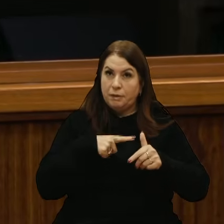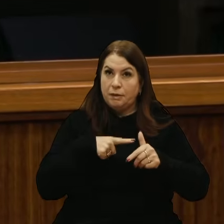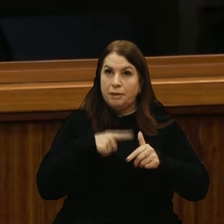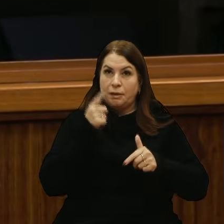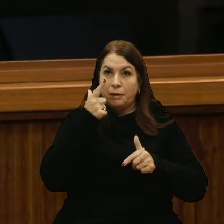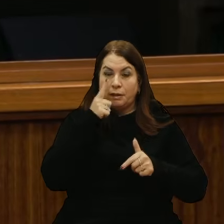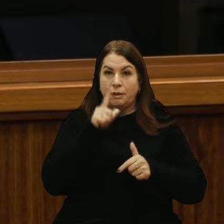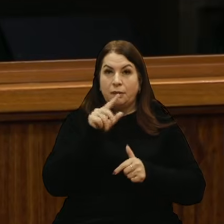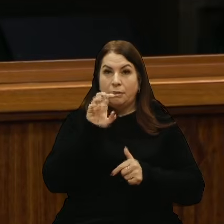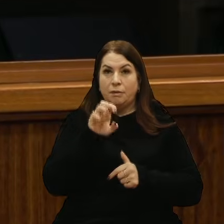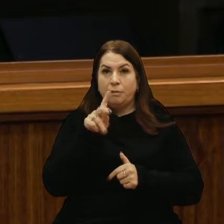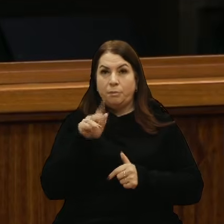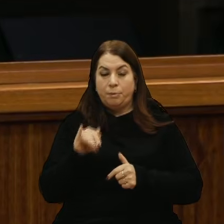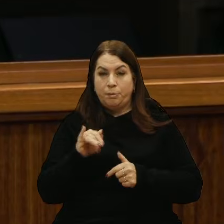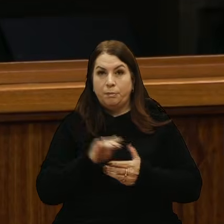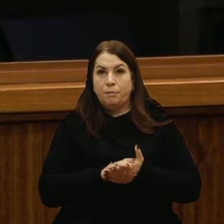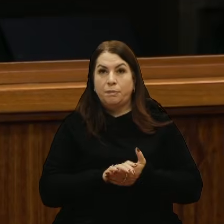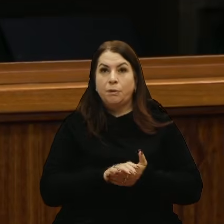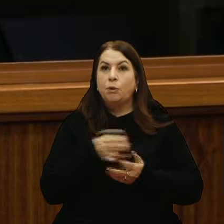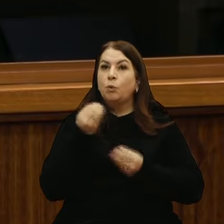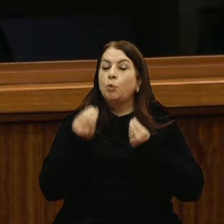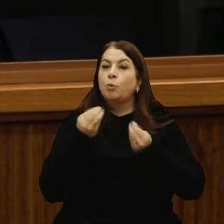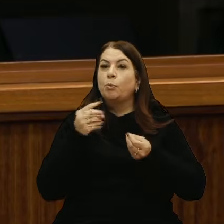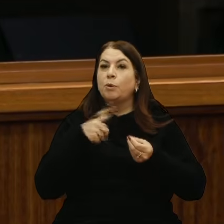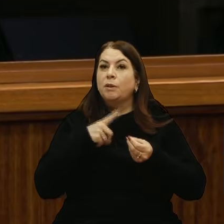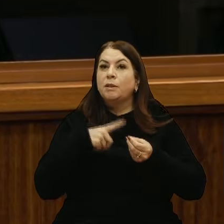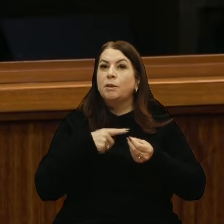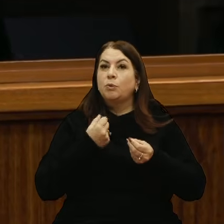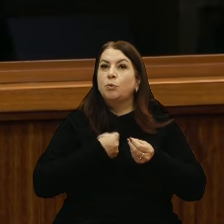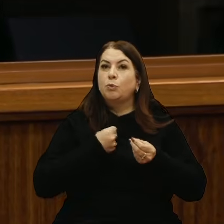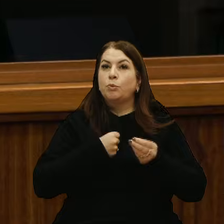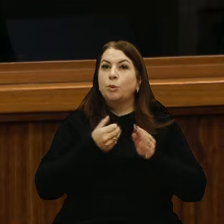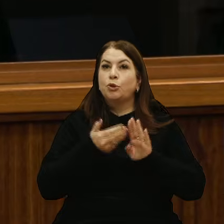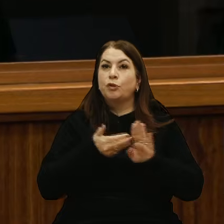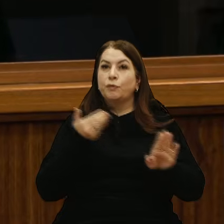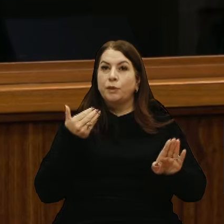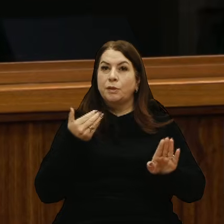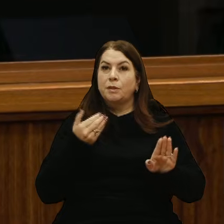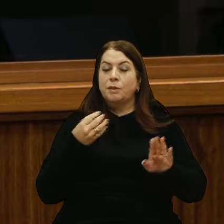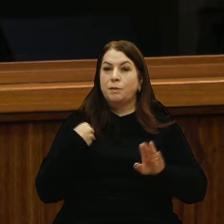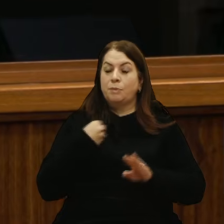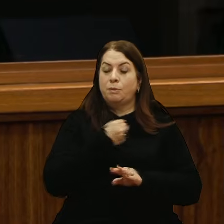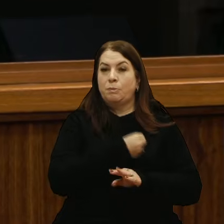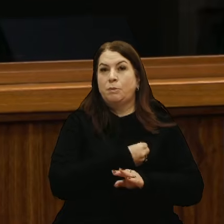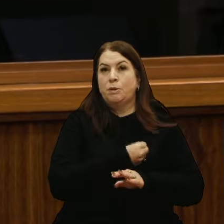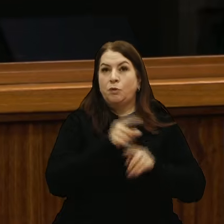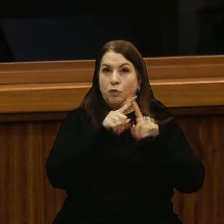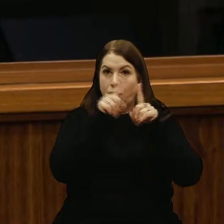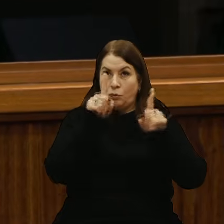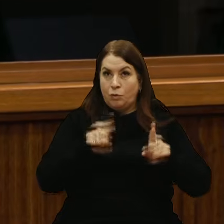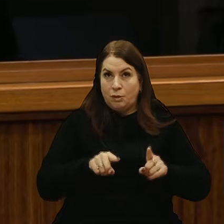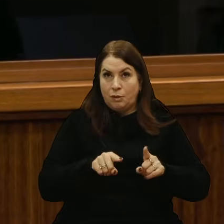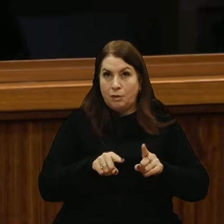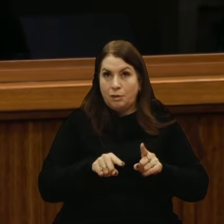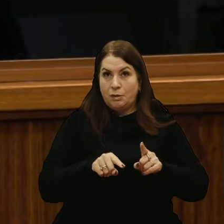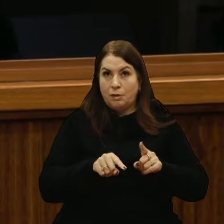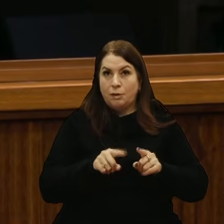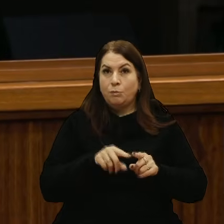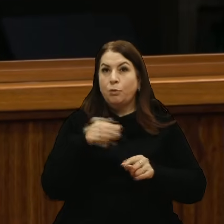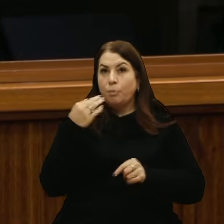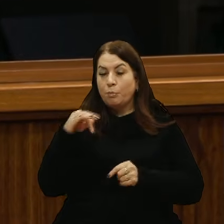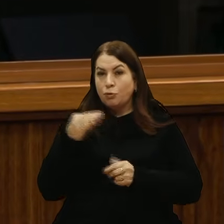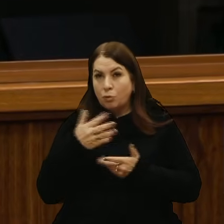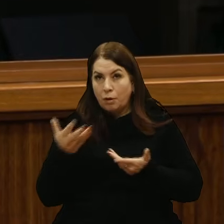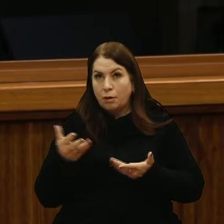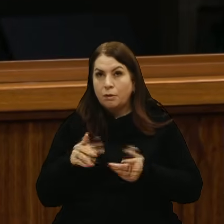os EPIs e como está o índice de afastamento médico de funcionário por lesões